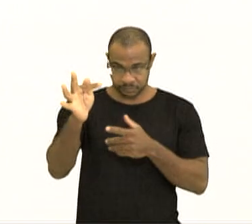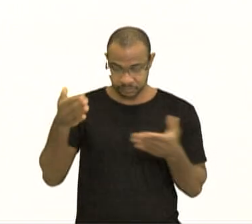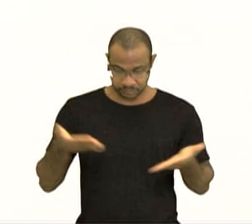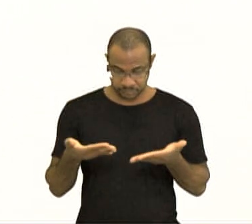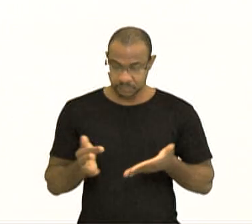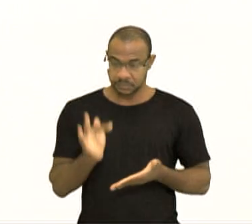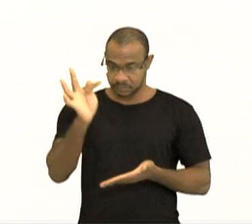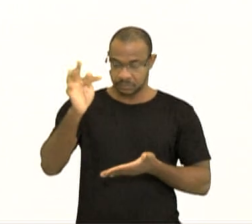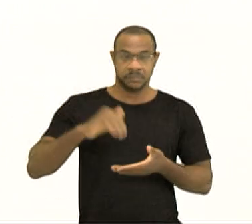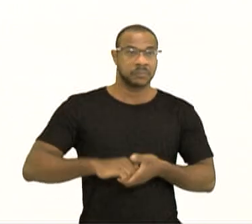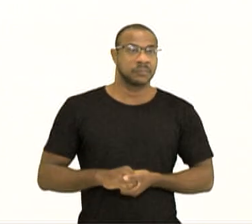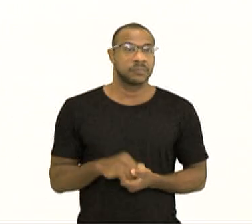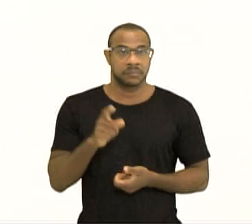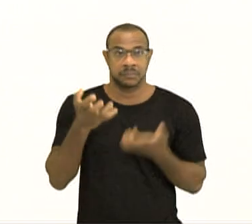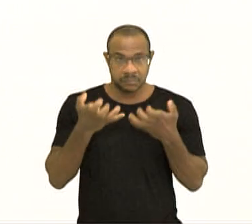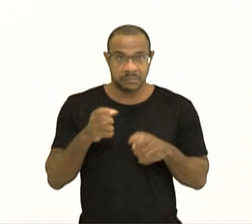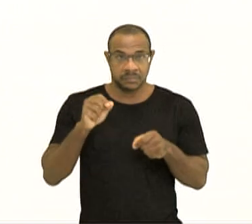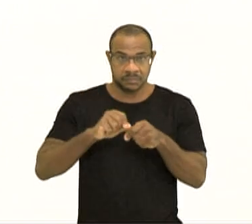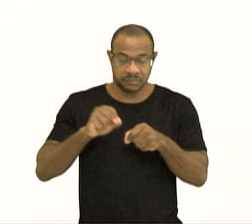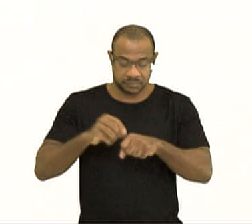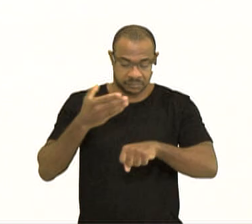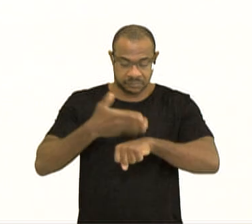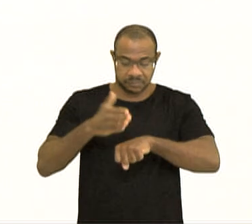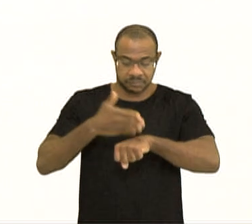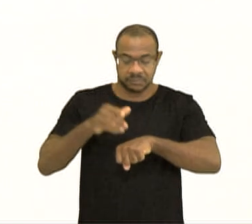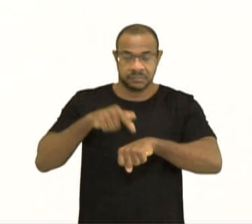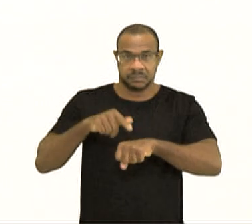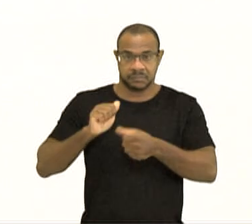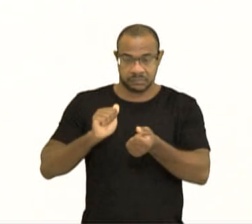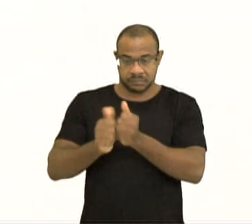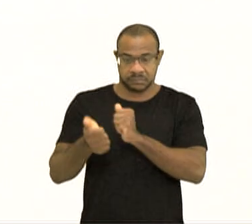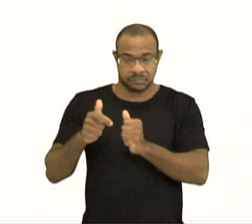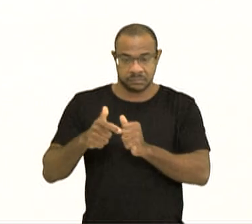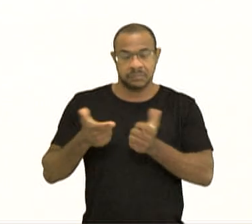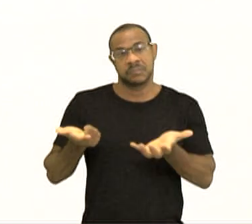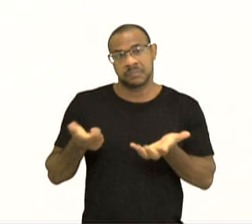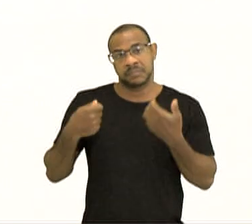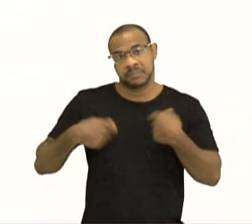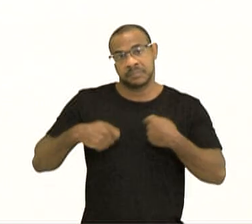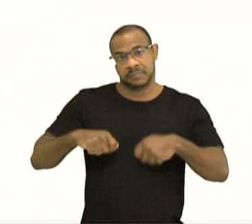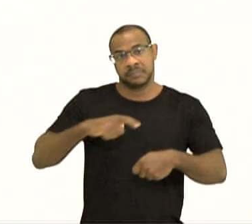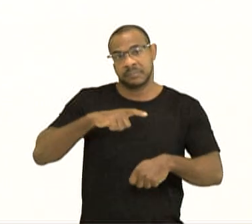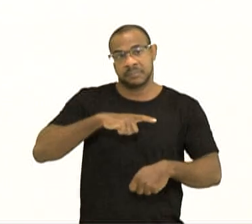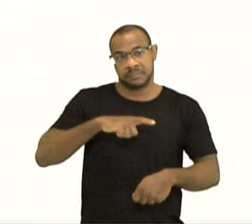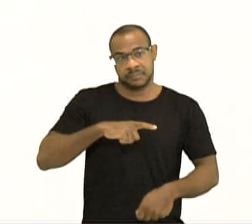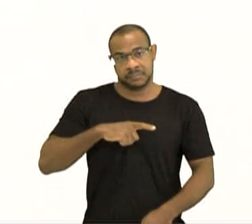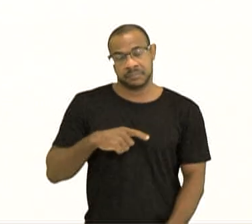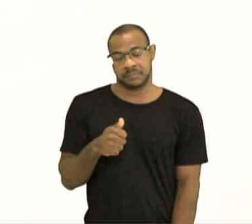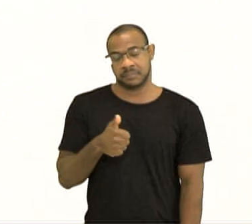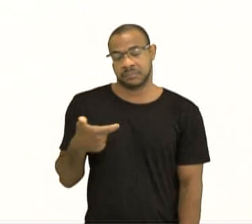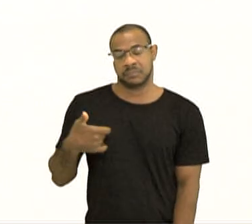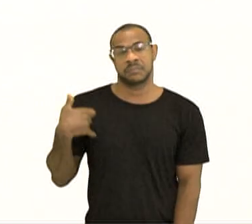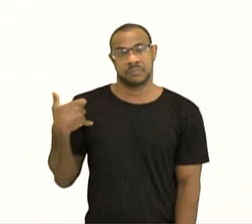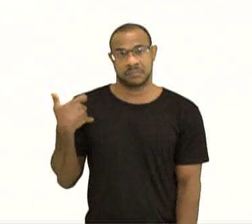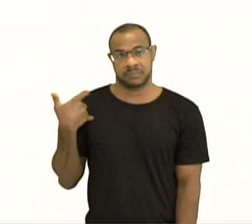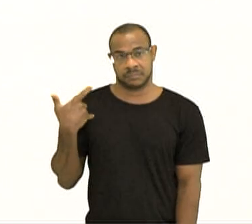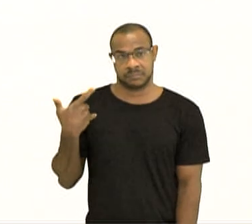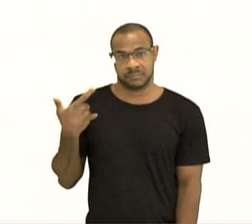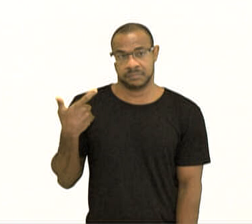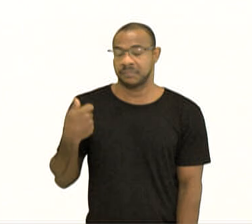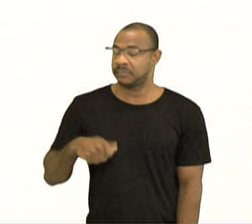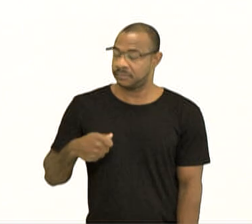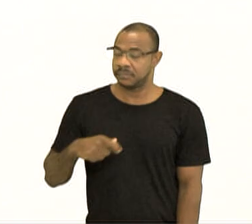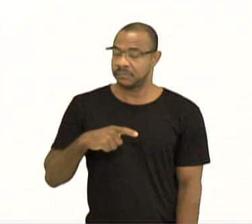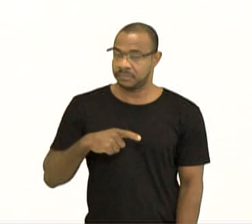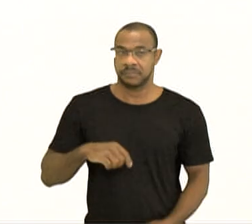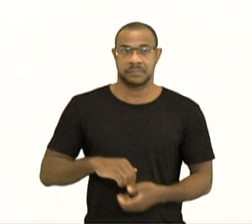quer praticar este esporte, você terá que ter 12 anos de idade.